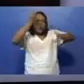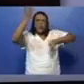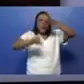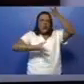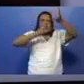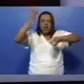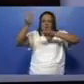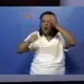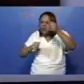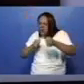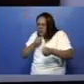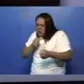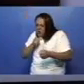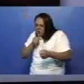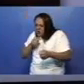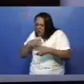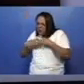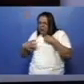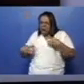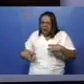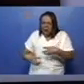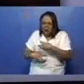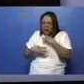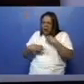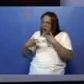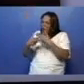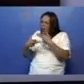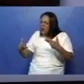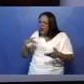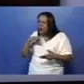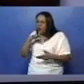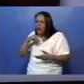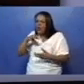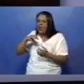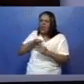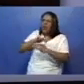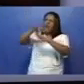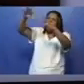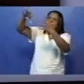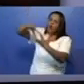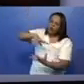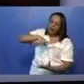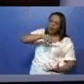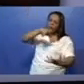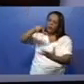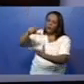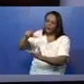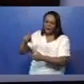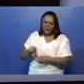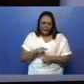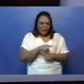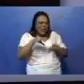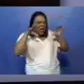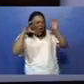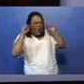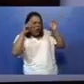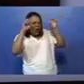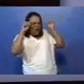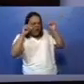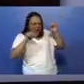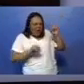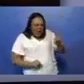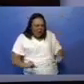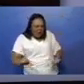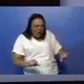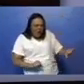amarguras, desgraças que vão para o mundo. Então, é justamente dessa caixa que ela começa a ouvir o sofrimento dos miseráveis e